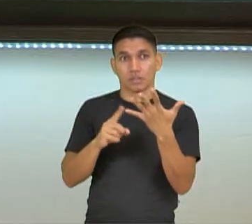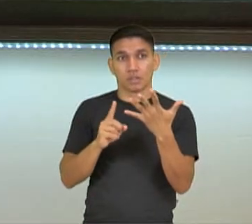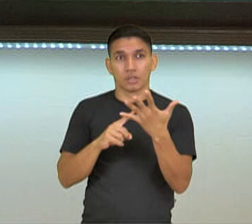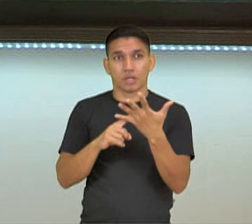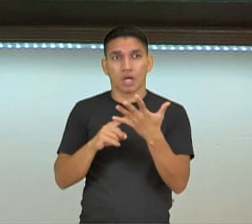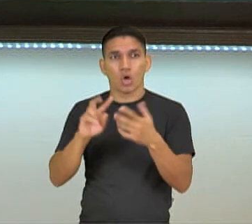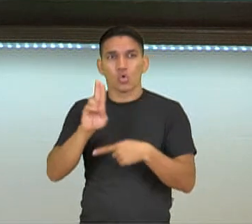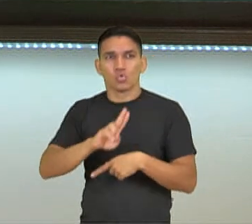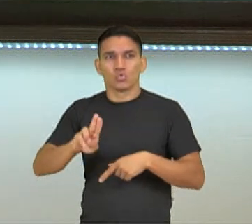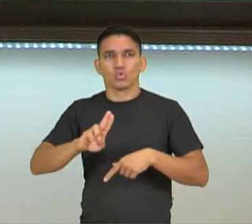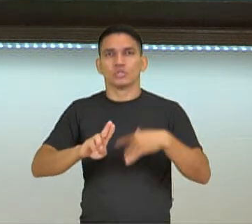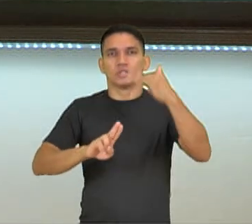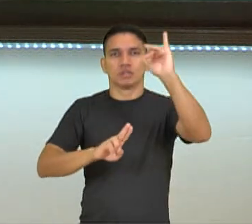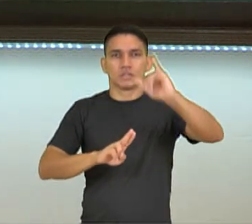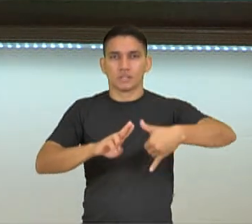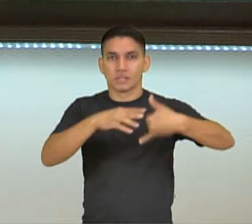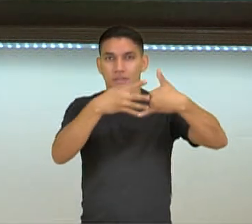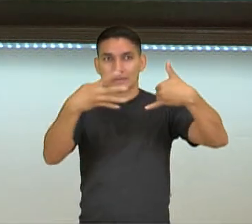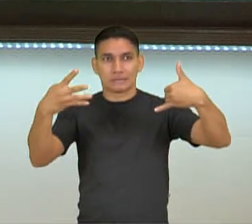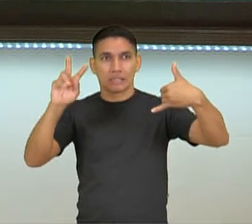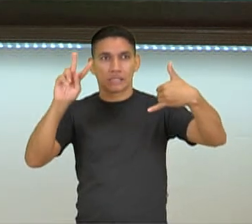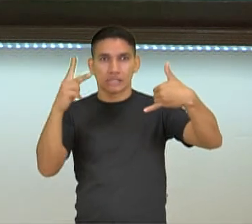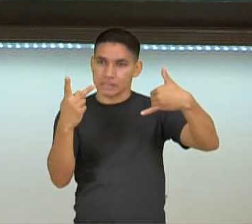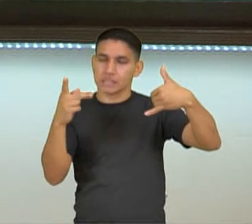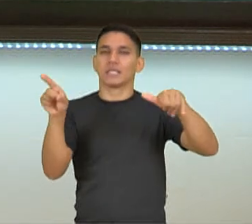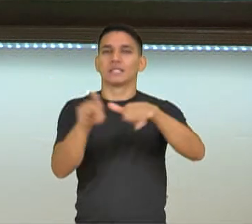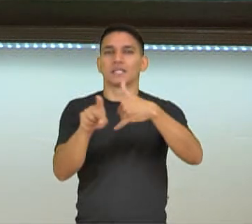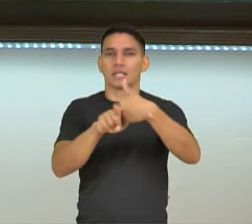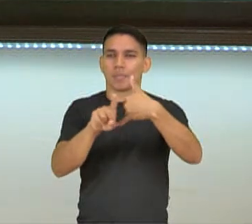Então vejam, eu obtenho a amônia